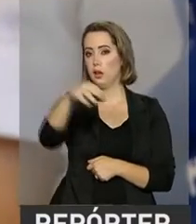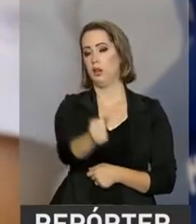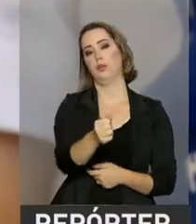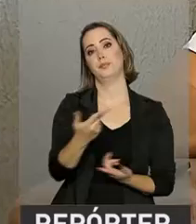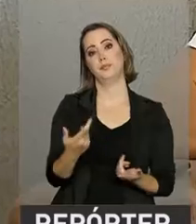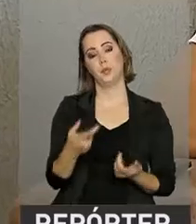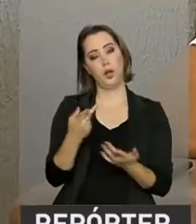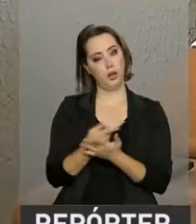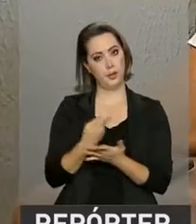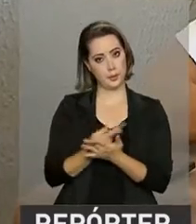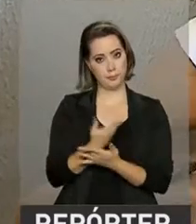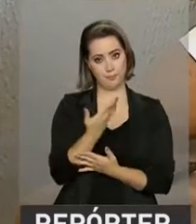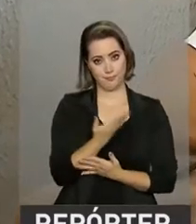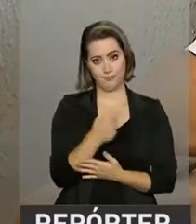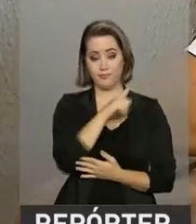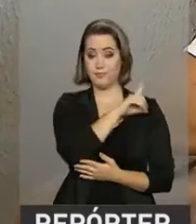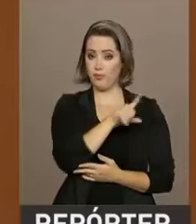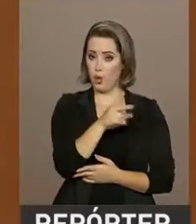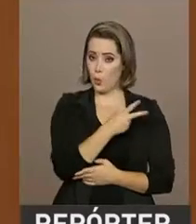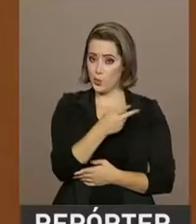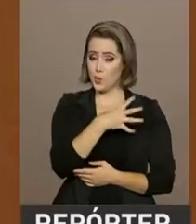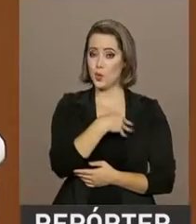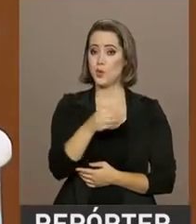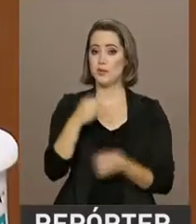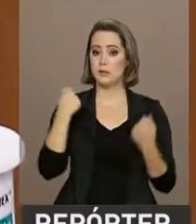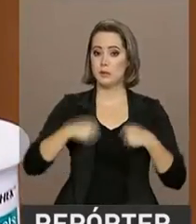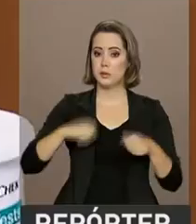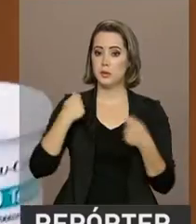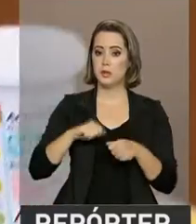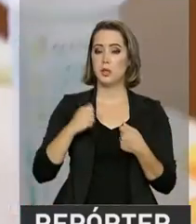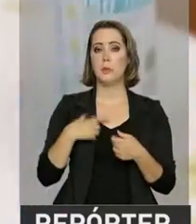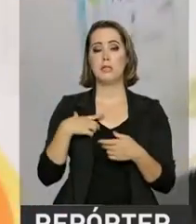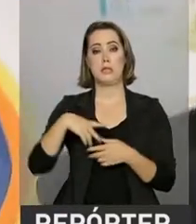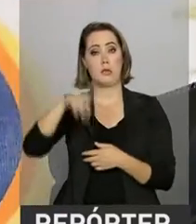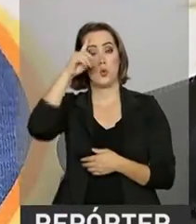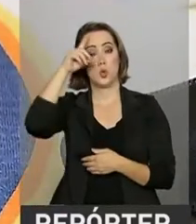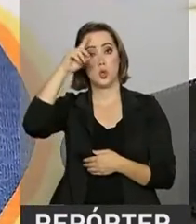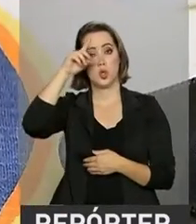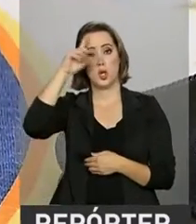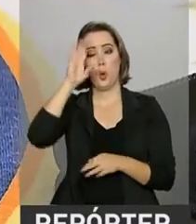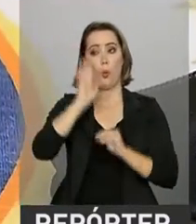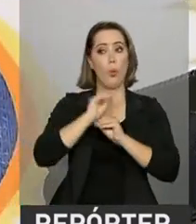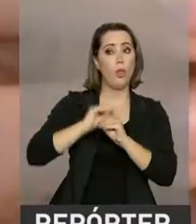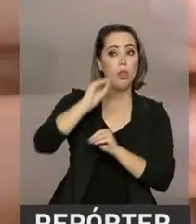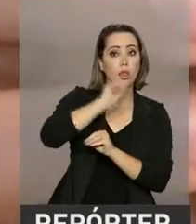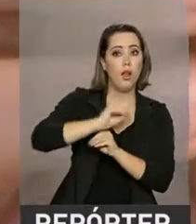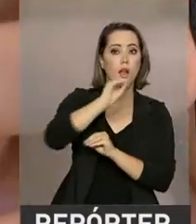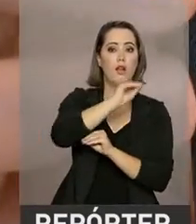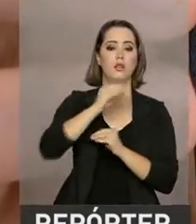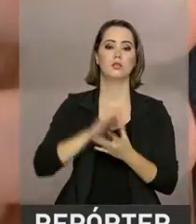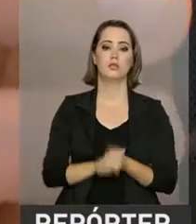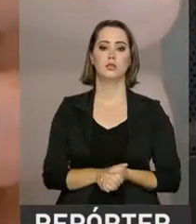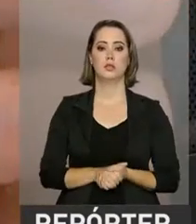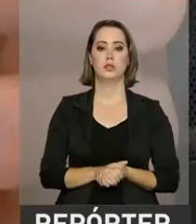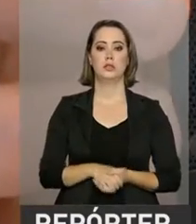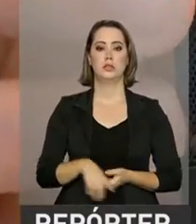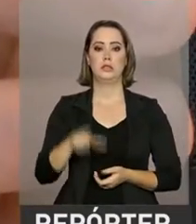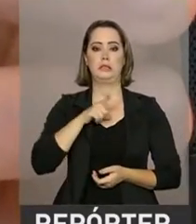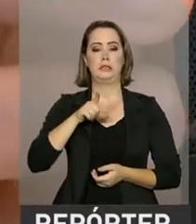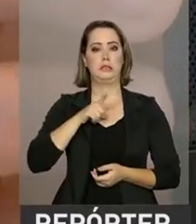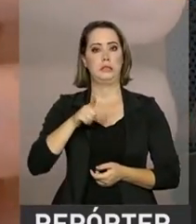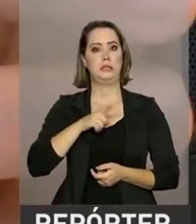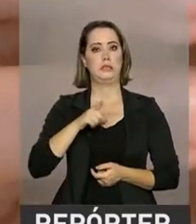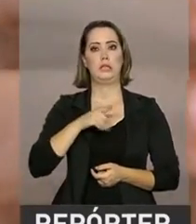produz os filhos de alex precisam seguir uma rotina de muitos cuidados 40 tendo aqui um quadro de hipoglicemia